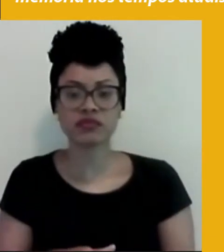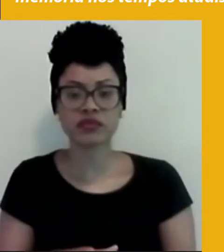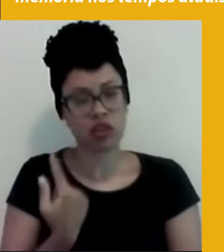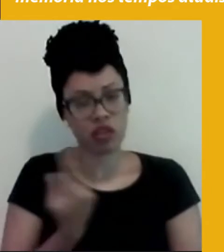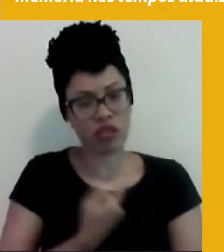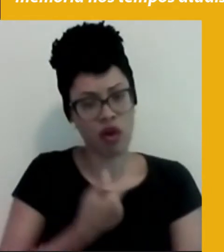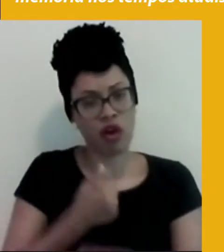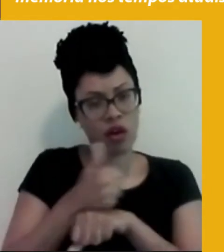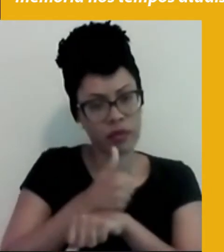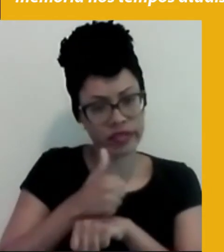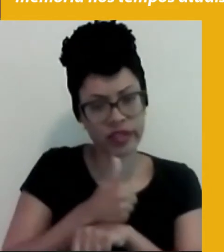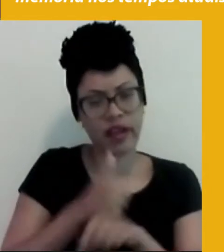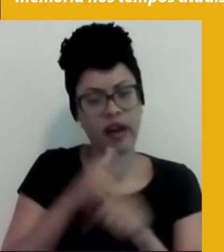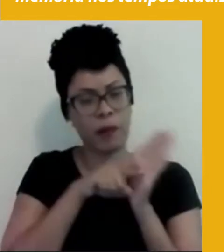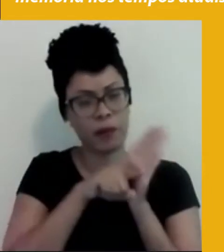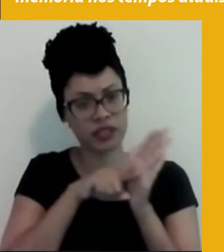sociais,